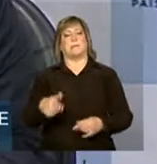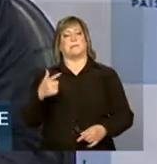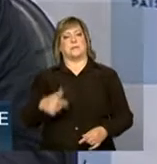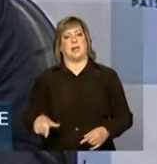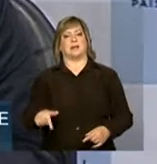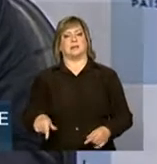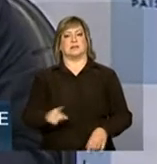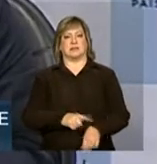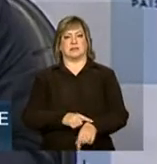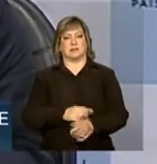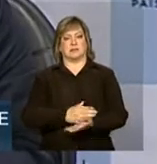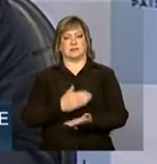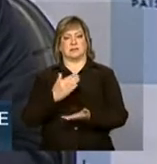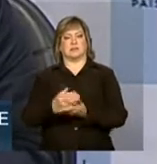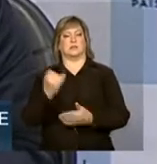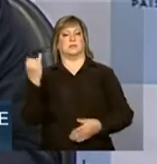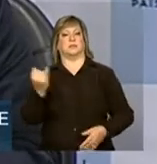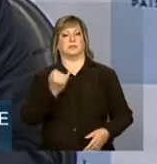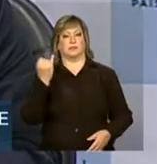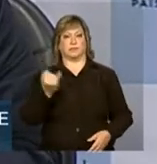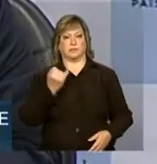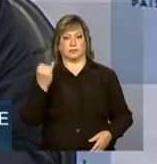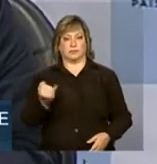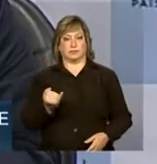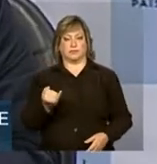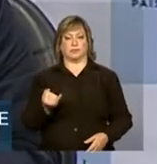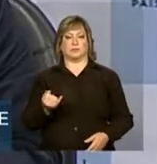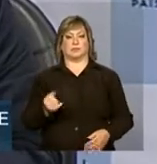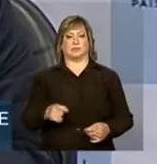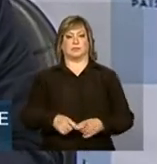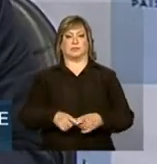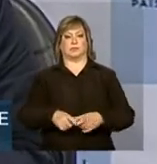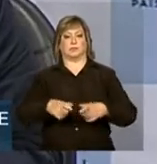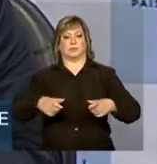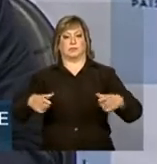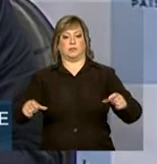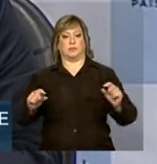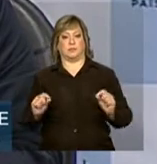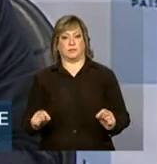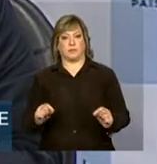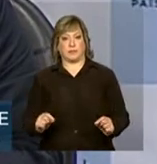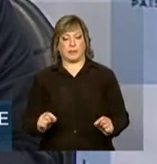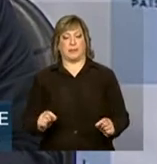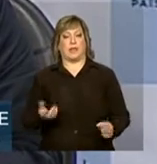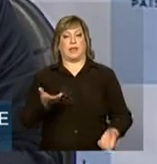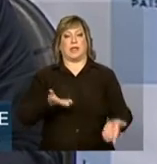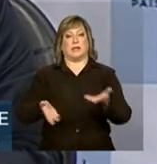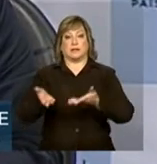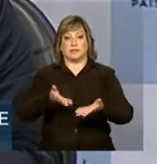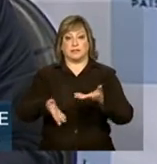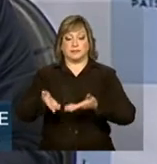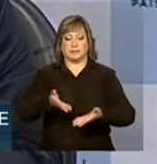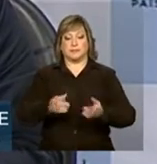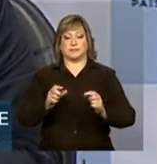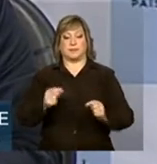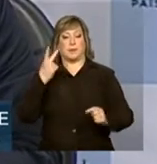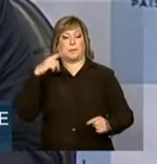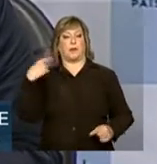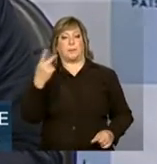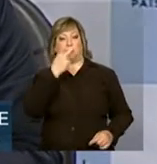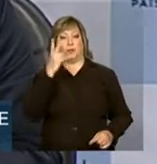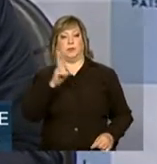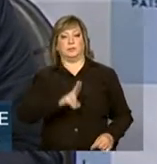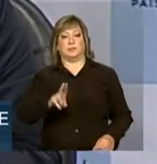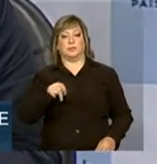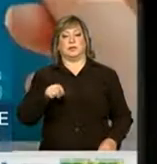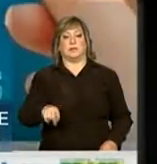né, de importância, né, que é da expansão do atendimento para os beneficiários